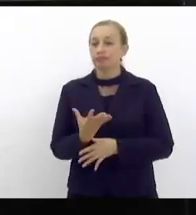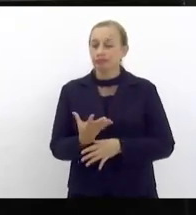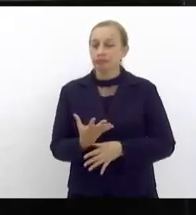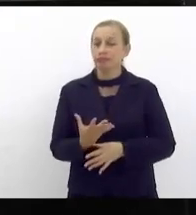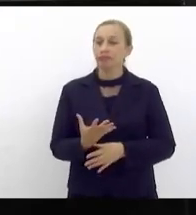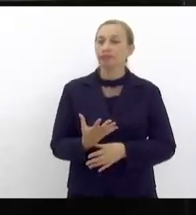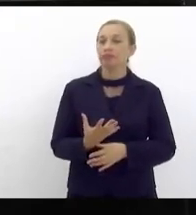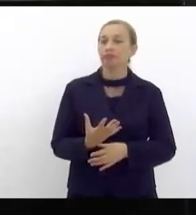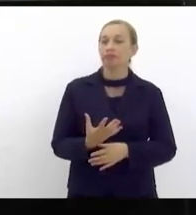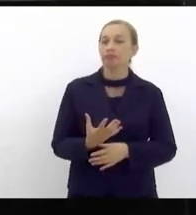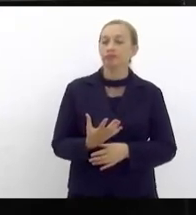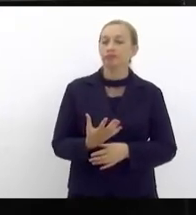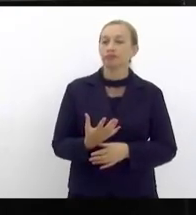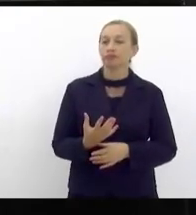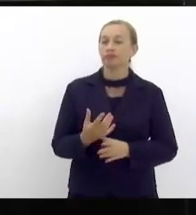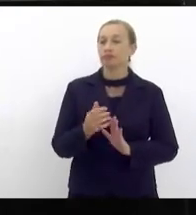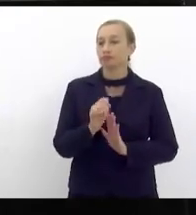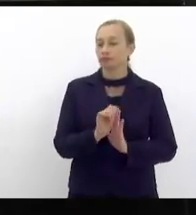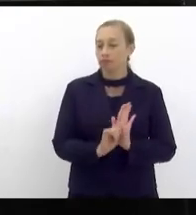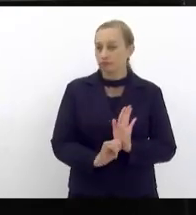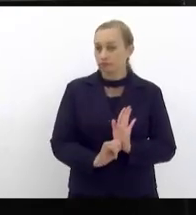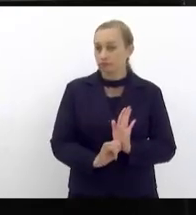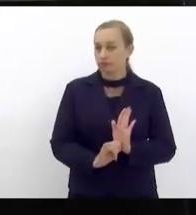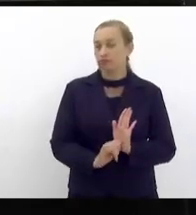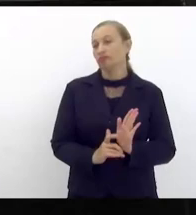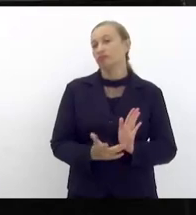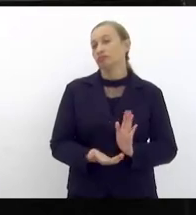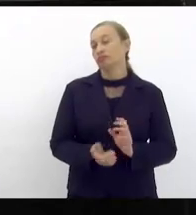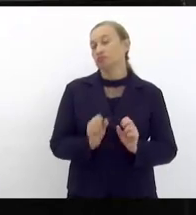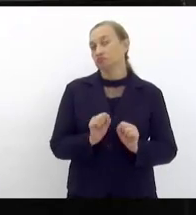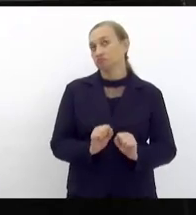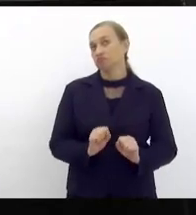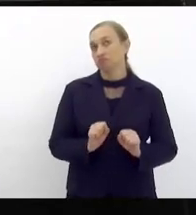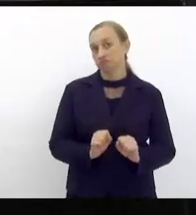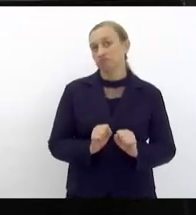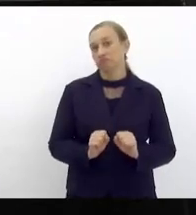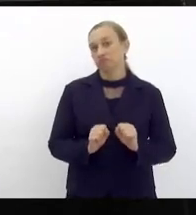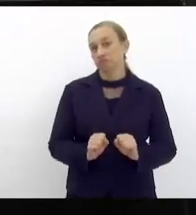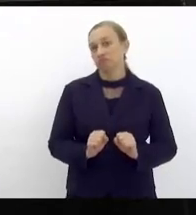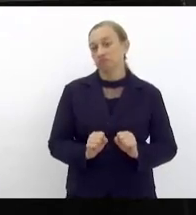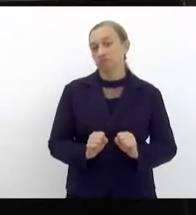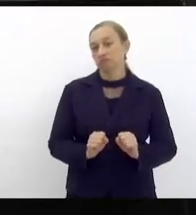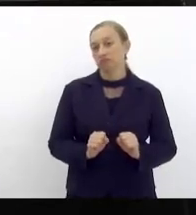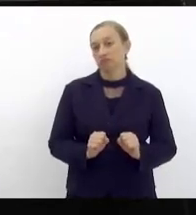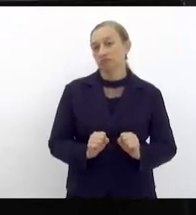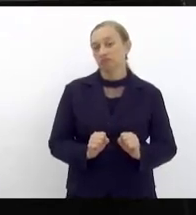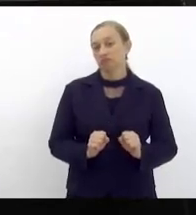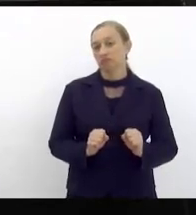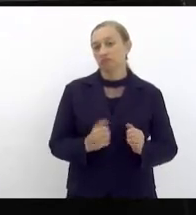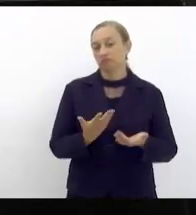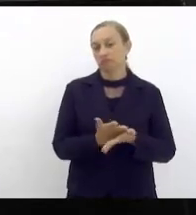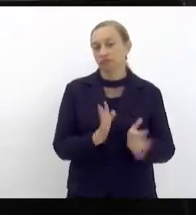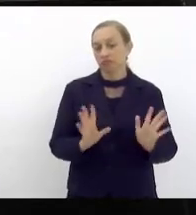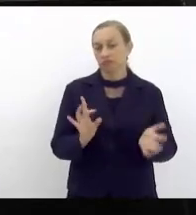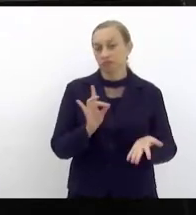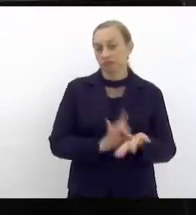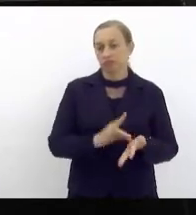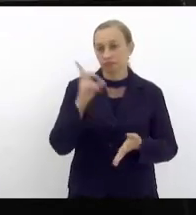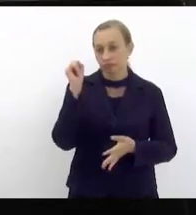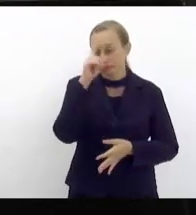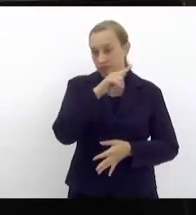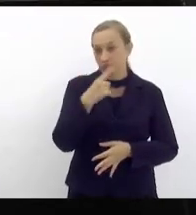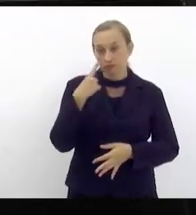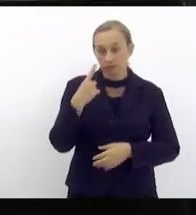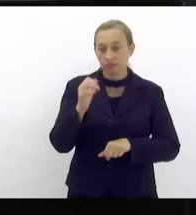cotidianamente relatórios para que possam sanar essa Dura realidade a gente vive num estado